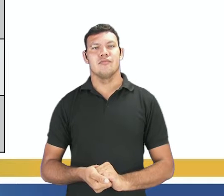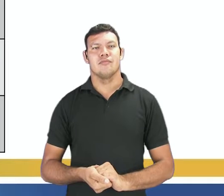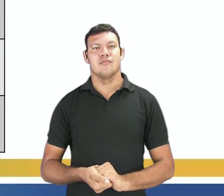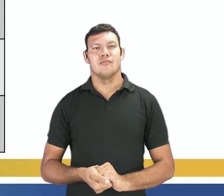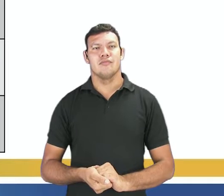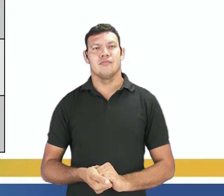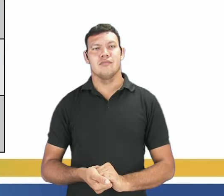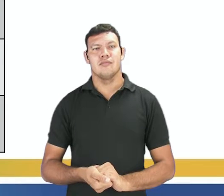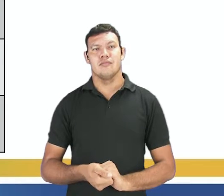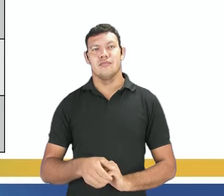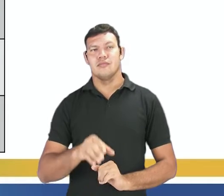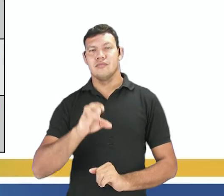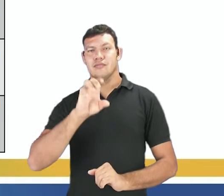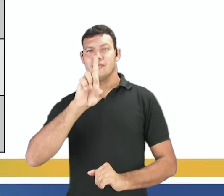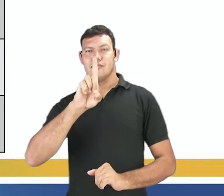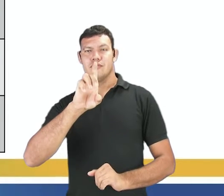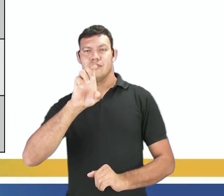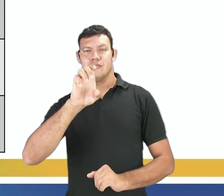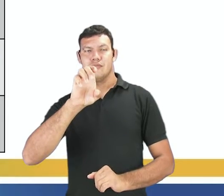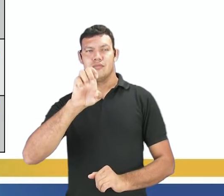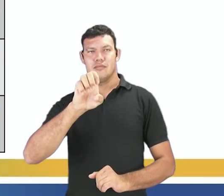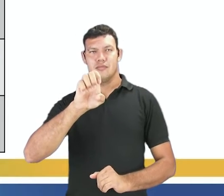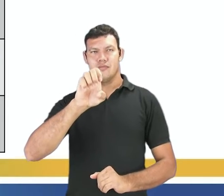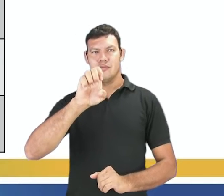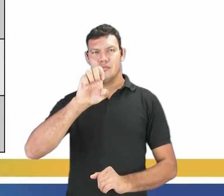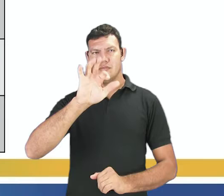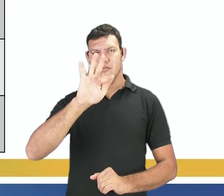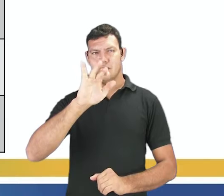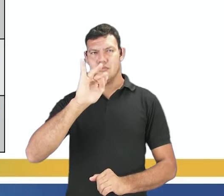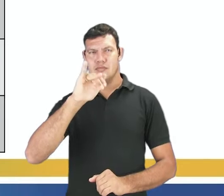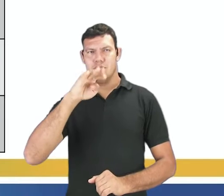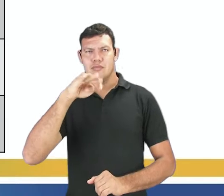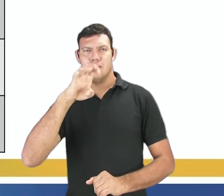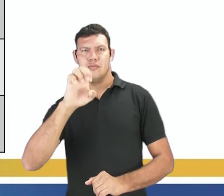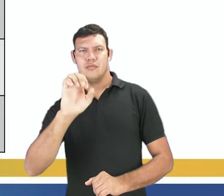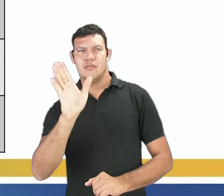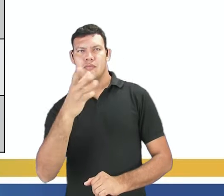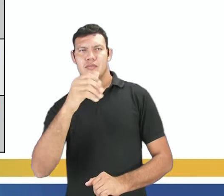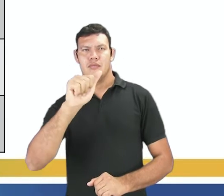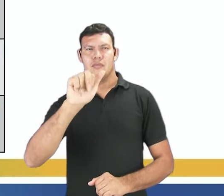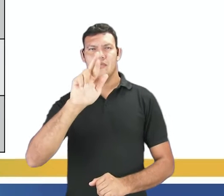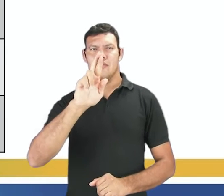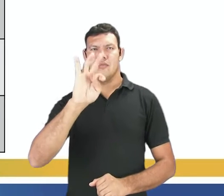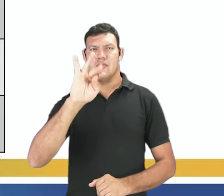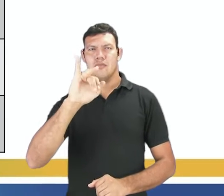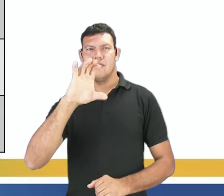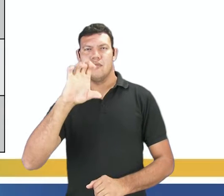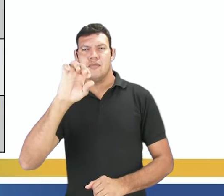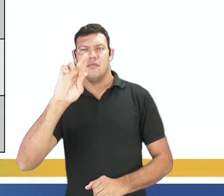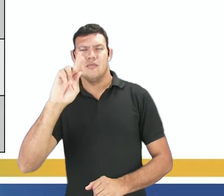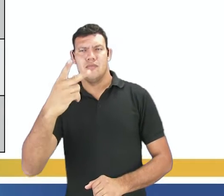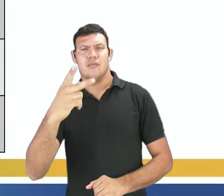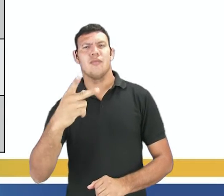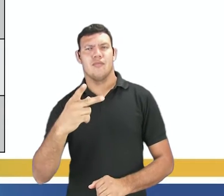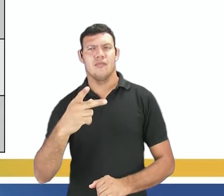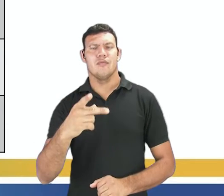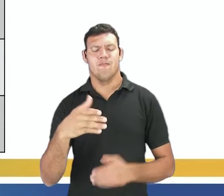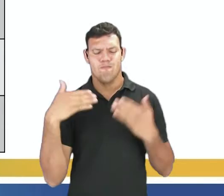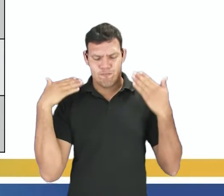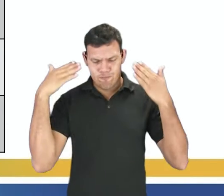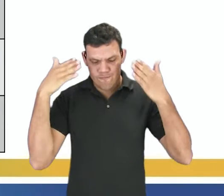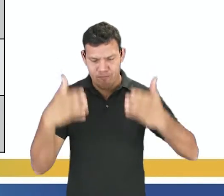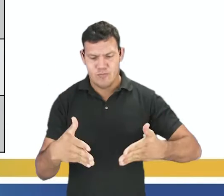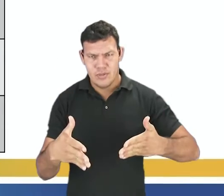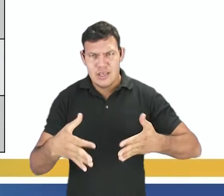famoso, the. Ok? Então, é usado sempre que nos referimos a algo